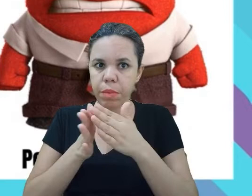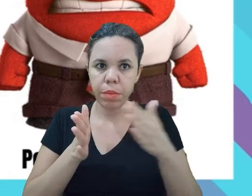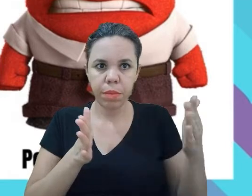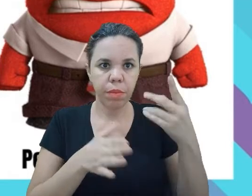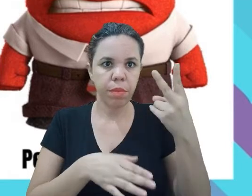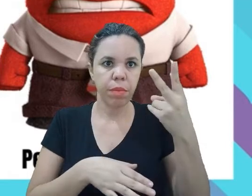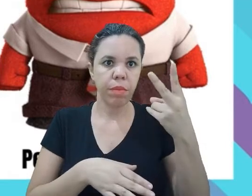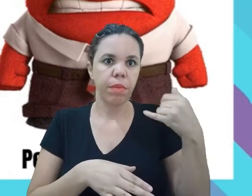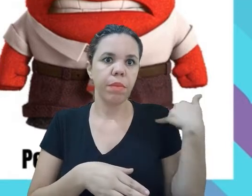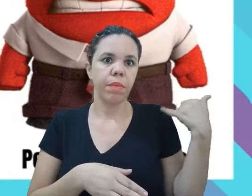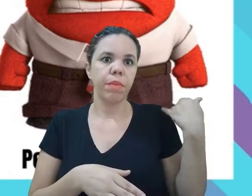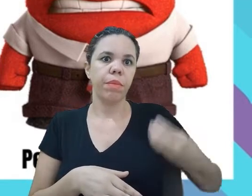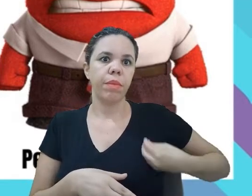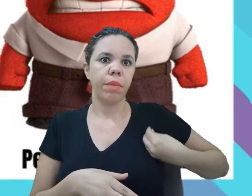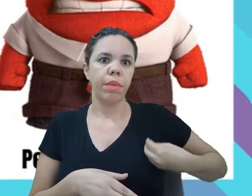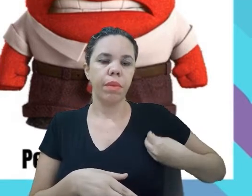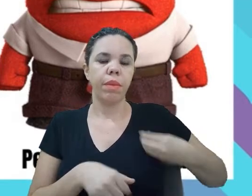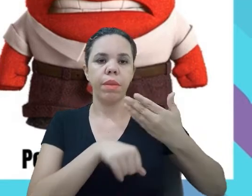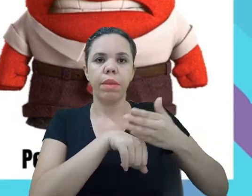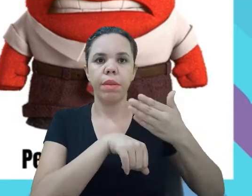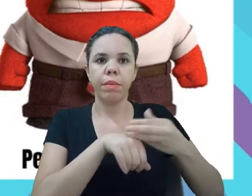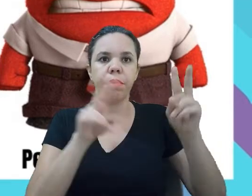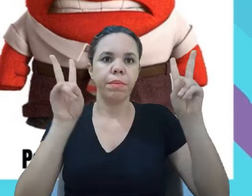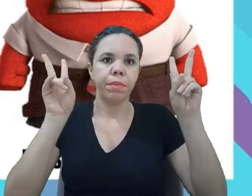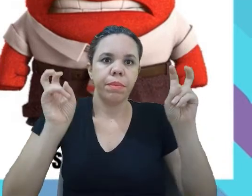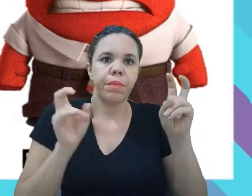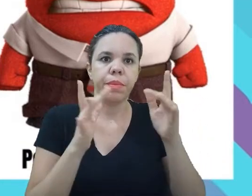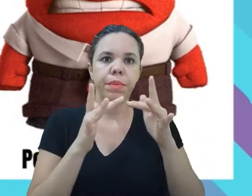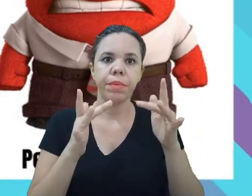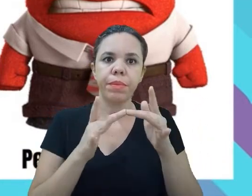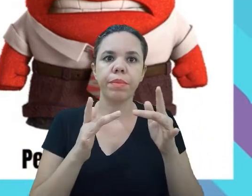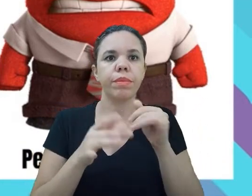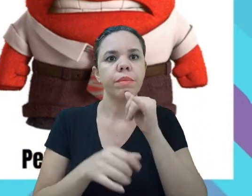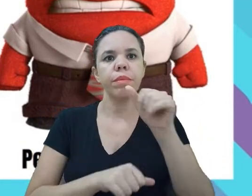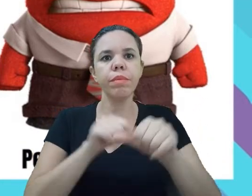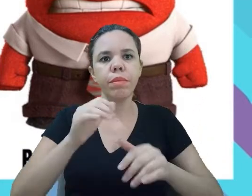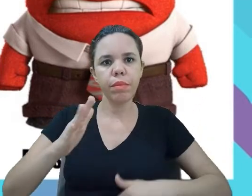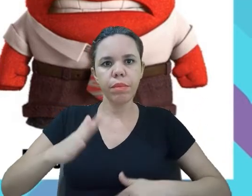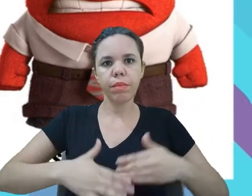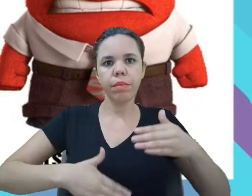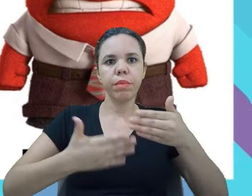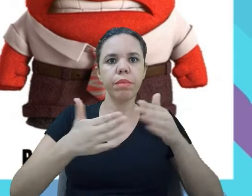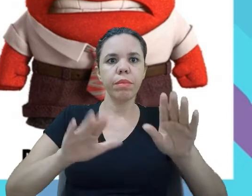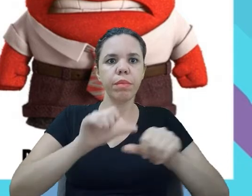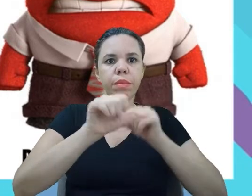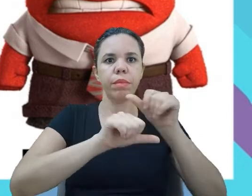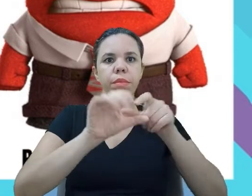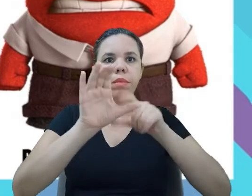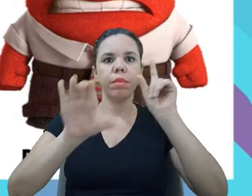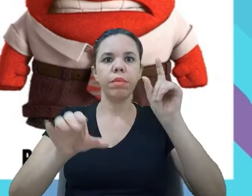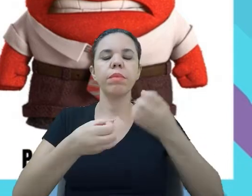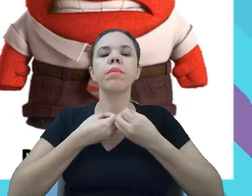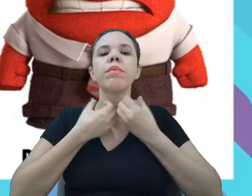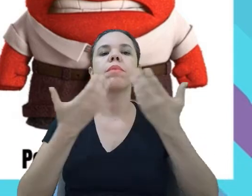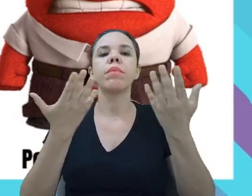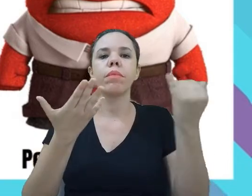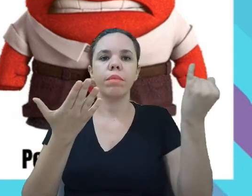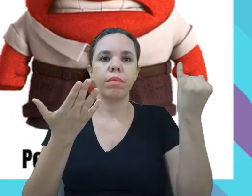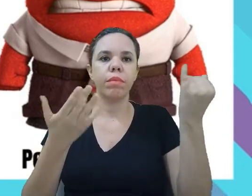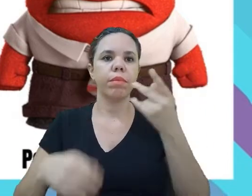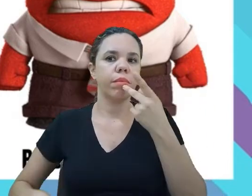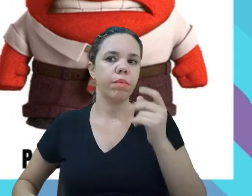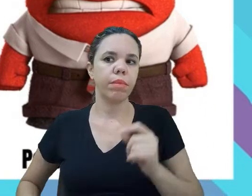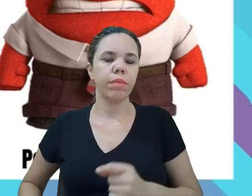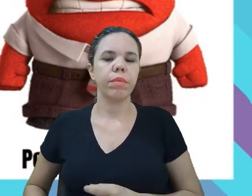outras não mereçam essa atenção, mas eu me refiro à questão de como o adulto percebe essa produção dessas